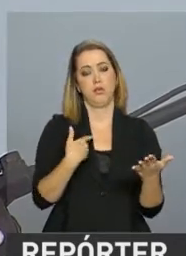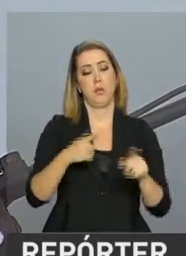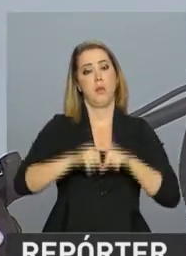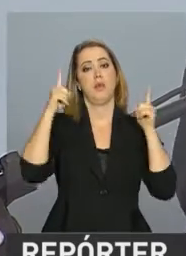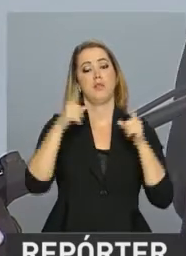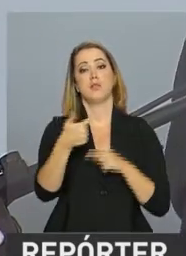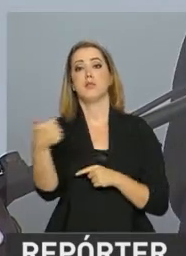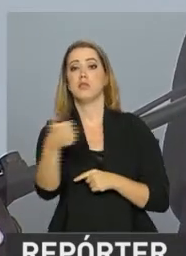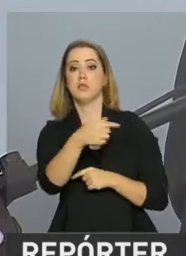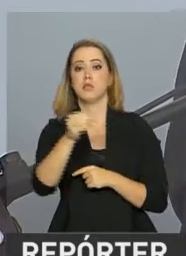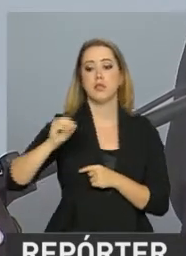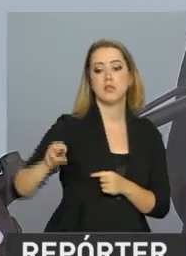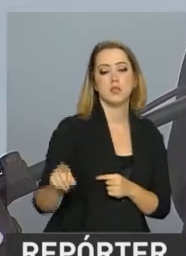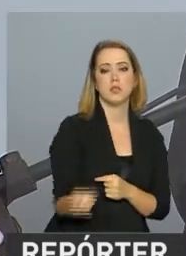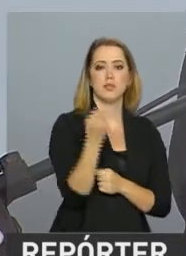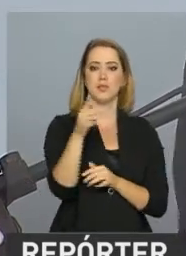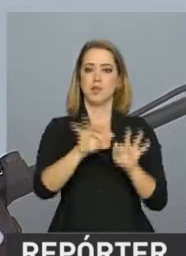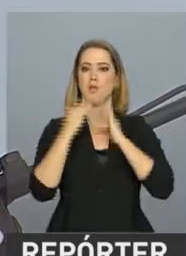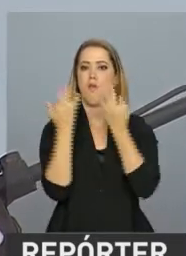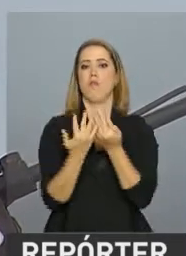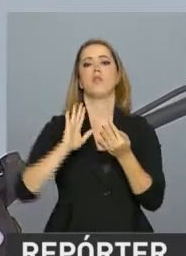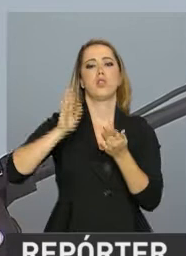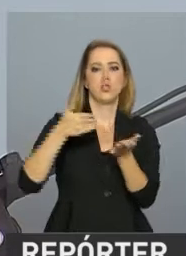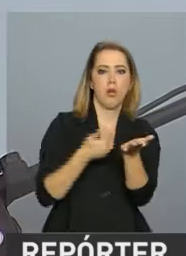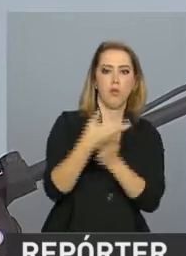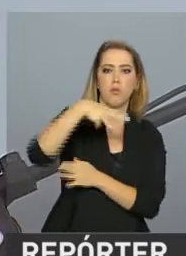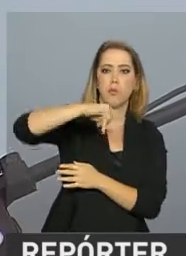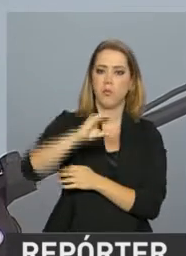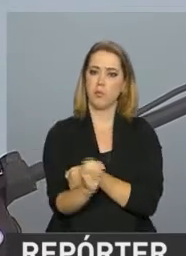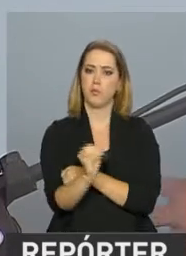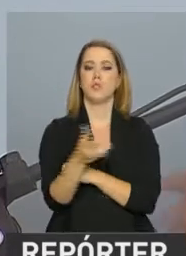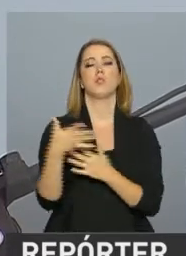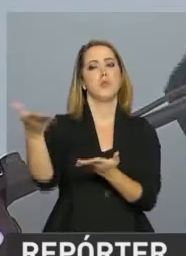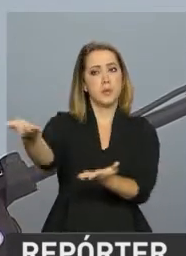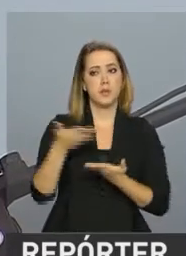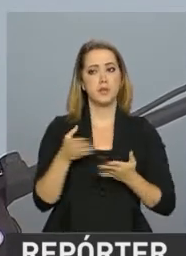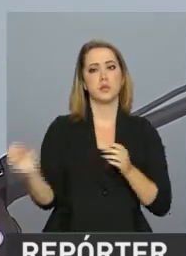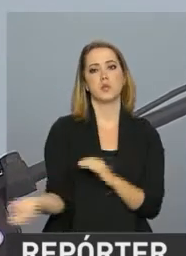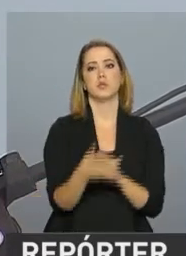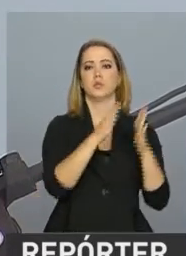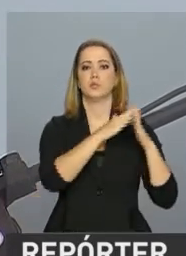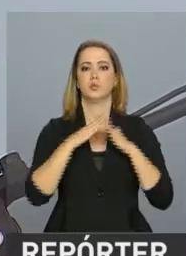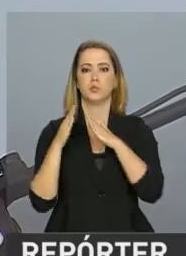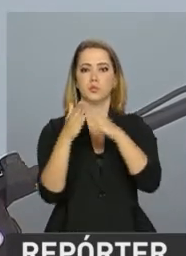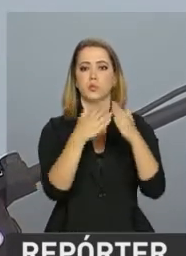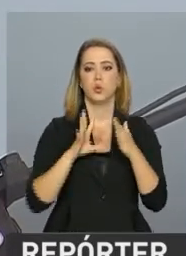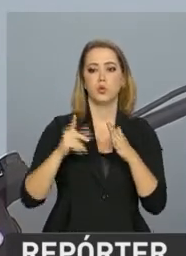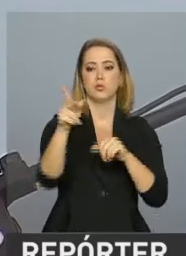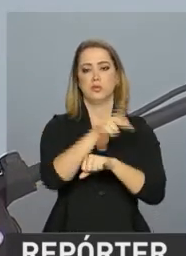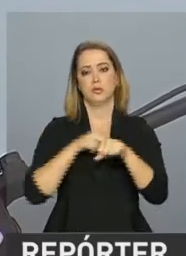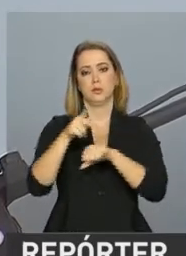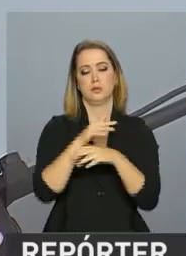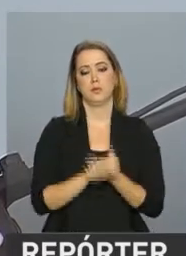170 mil famílias mesmo que de maio para cá acabaram recebendo novas habitações em todo o